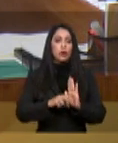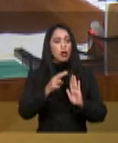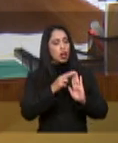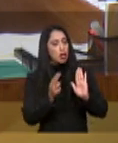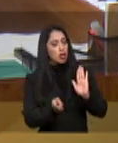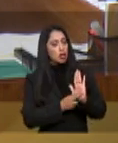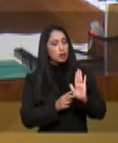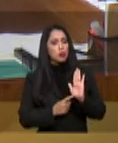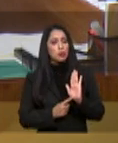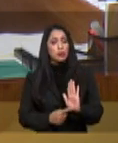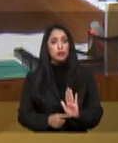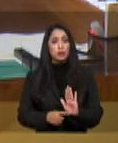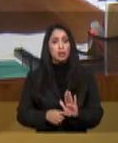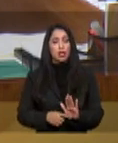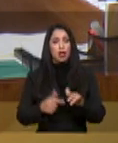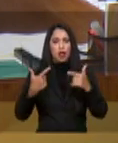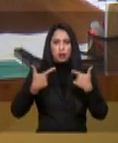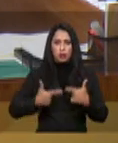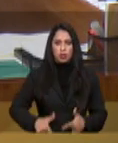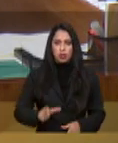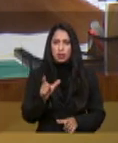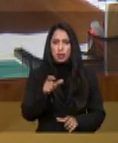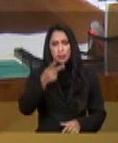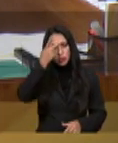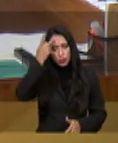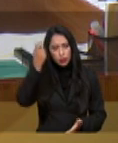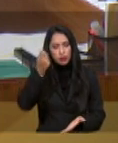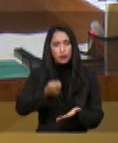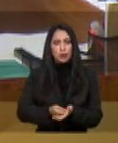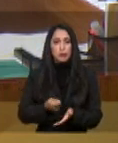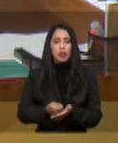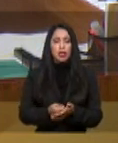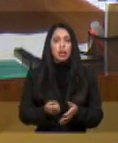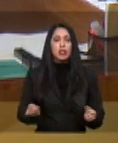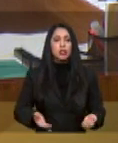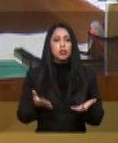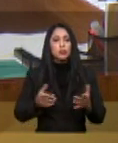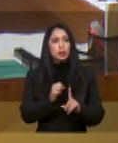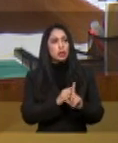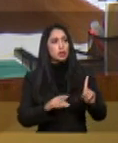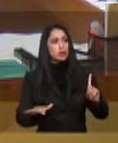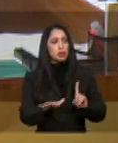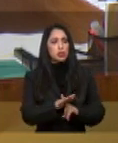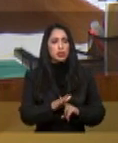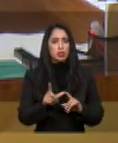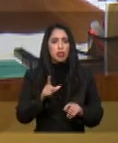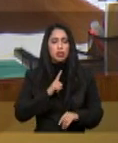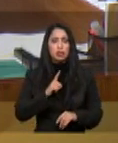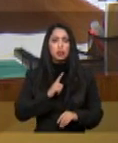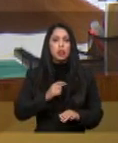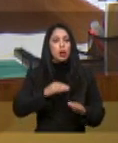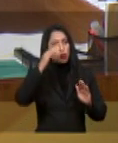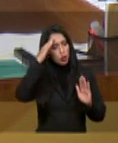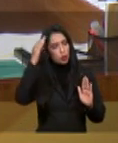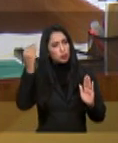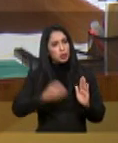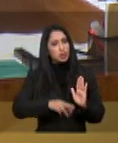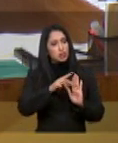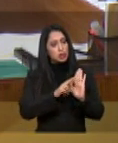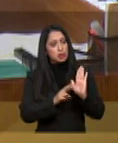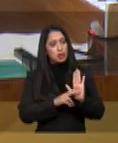prestigia a espontaneidade e a honestidade do agente contribuinte, estimulando no seio social o fortalecimento dos deveres concernentes à